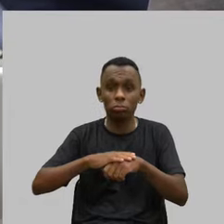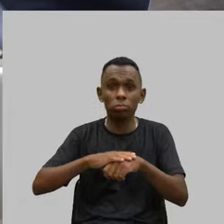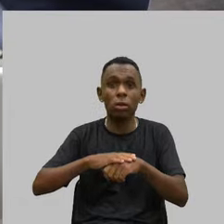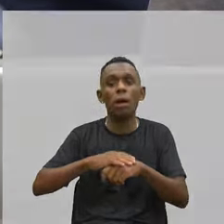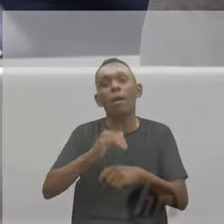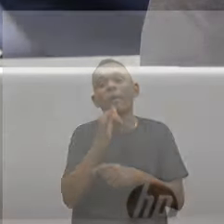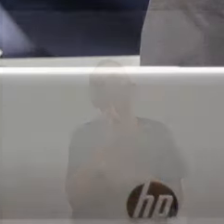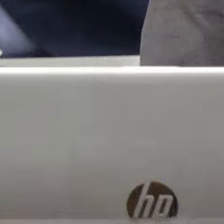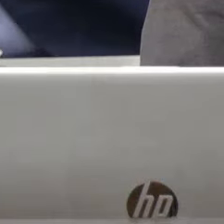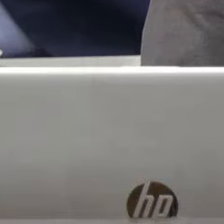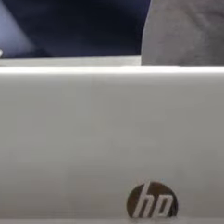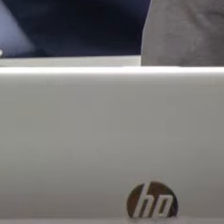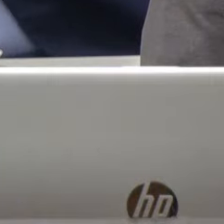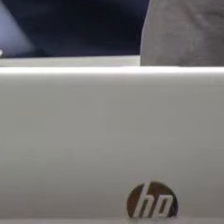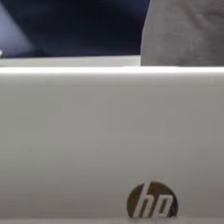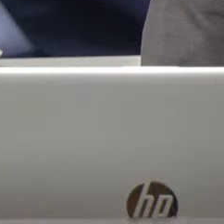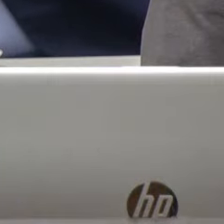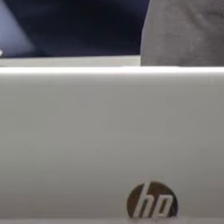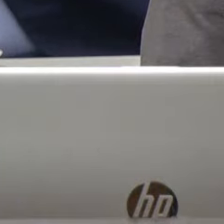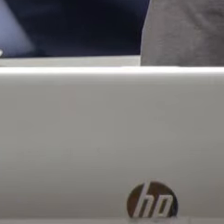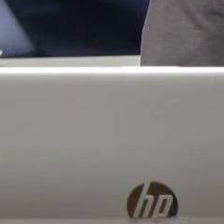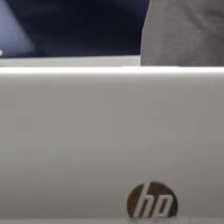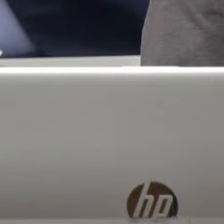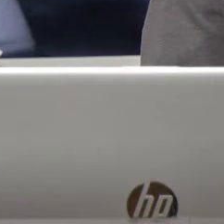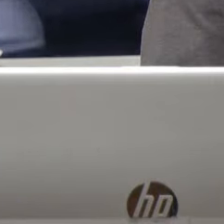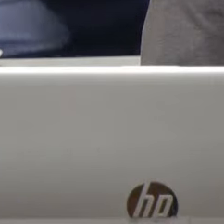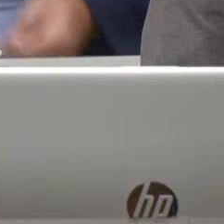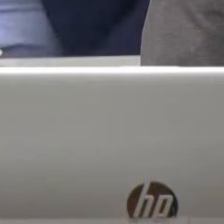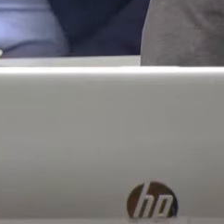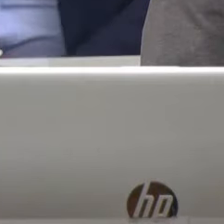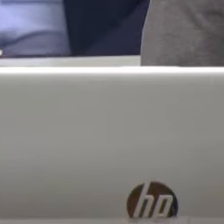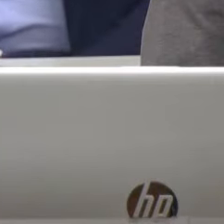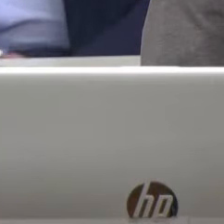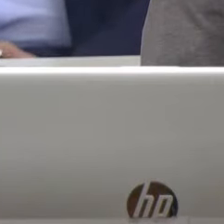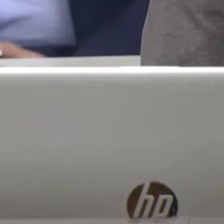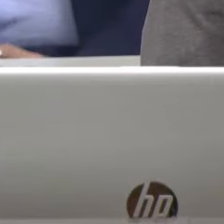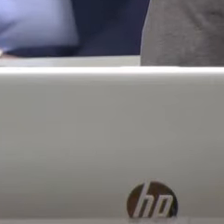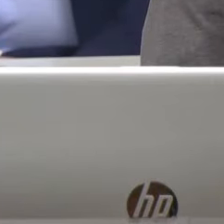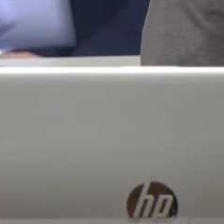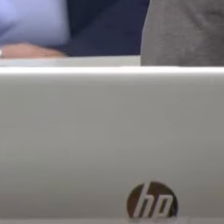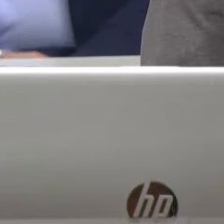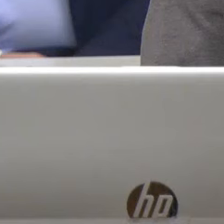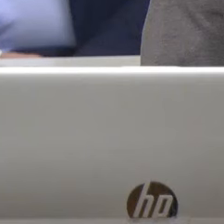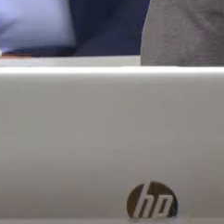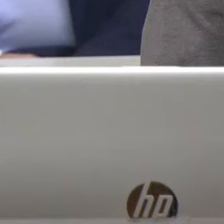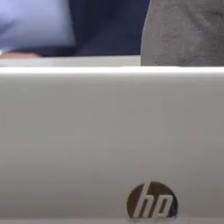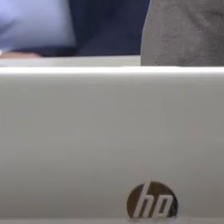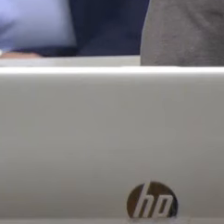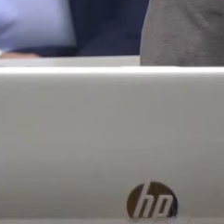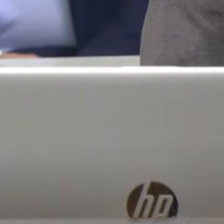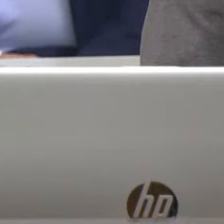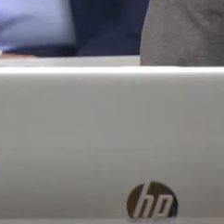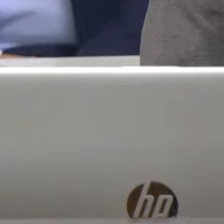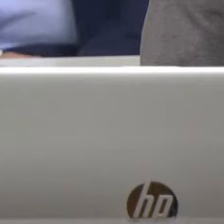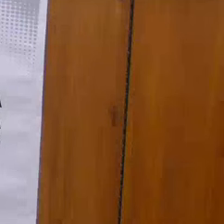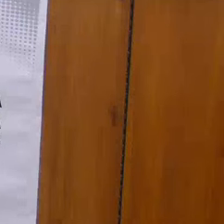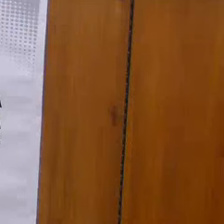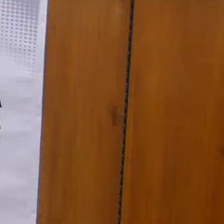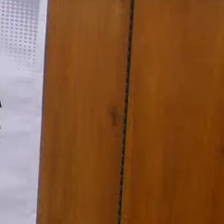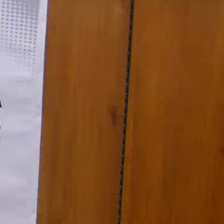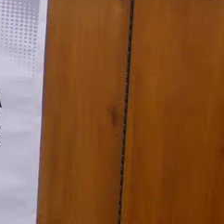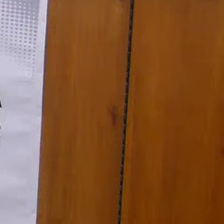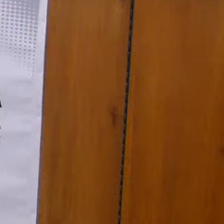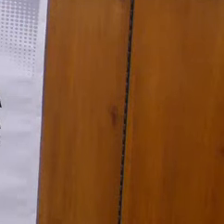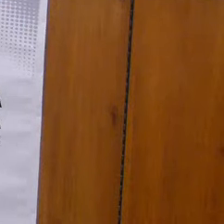exemplo eh esse governo Não fez nenhuma operação de crédito nova né Esses